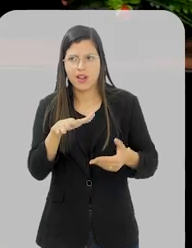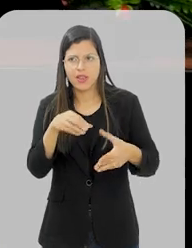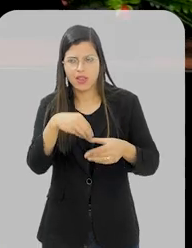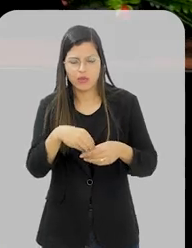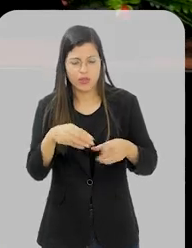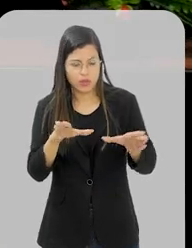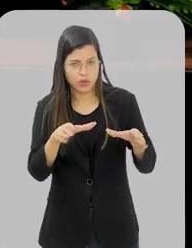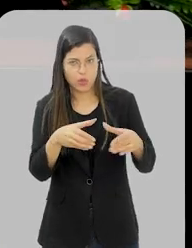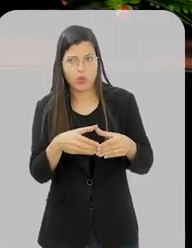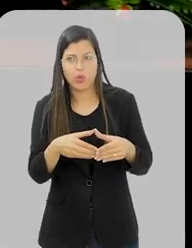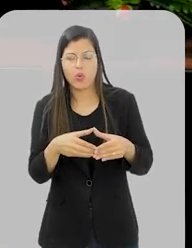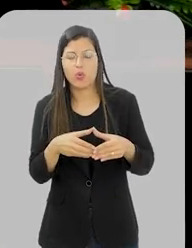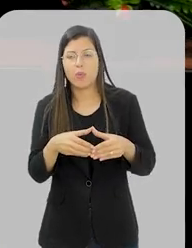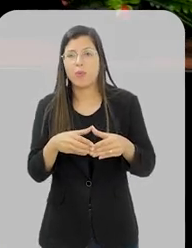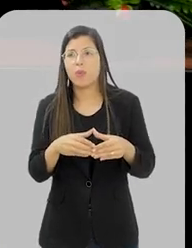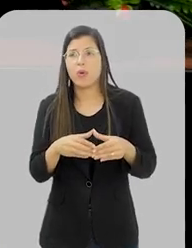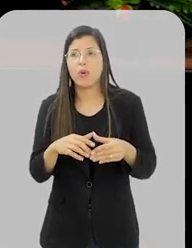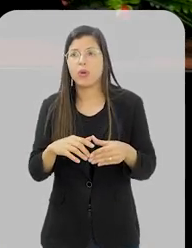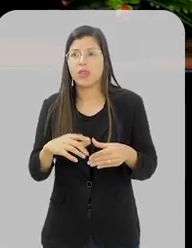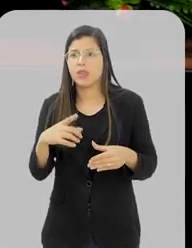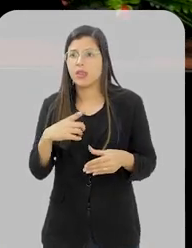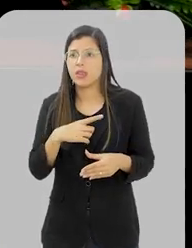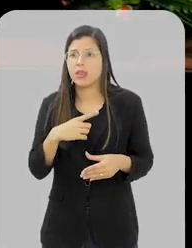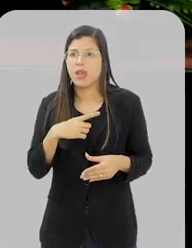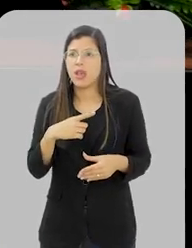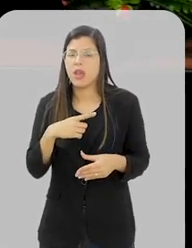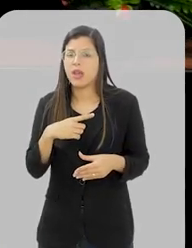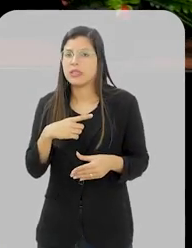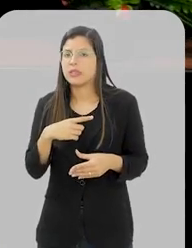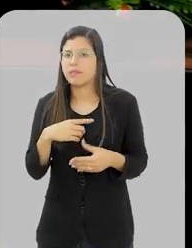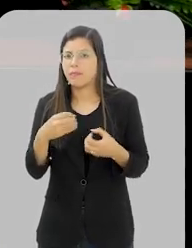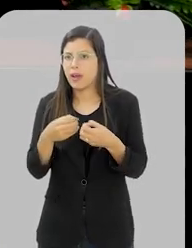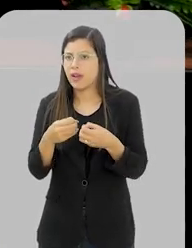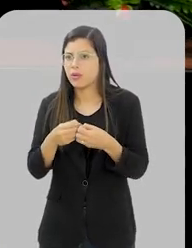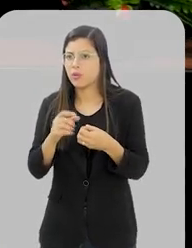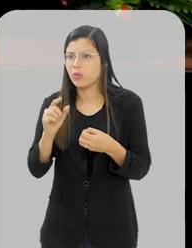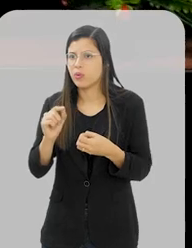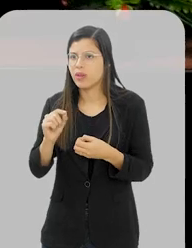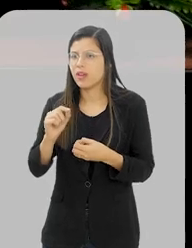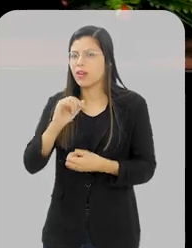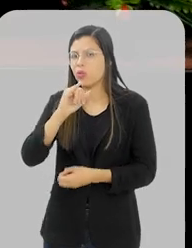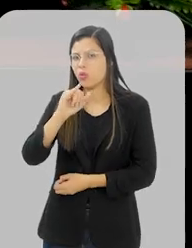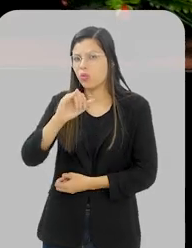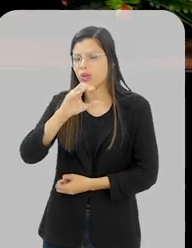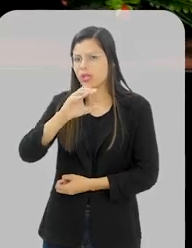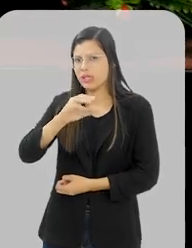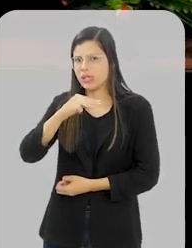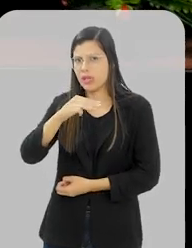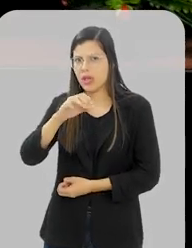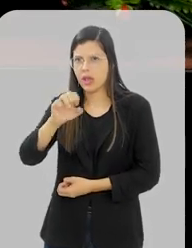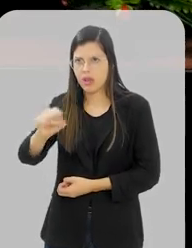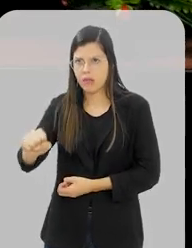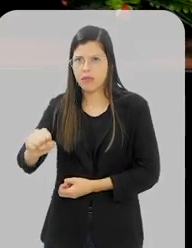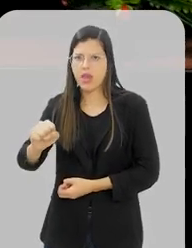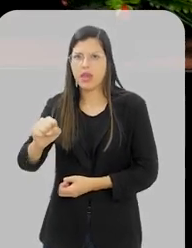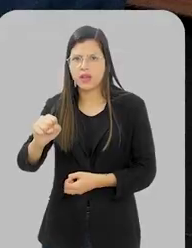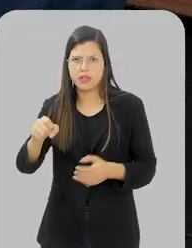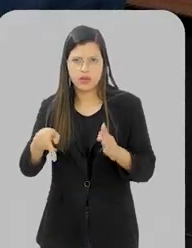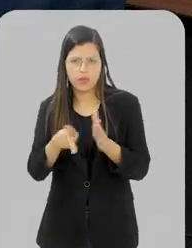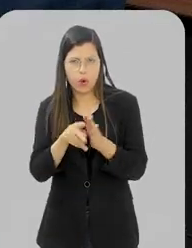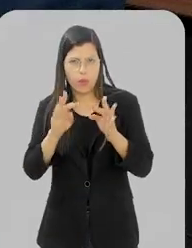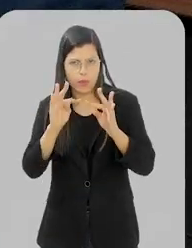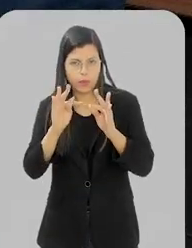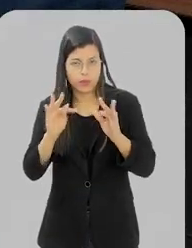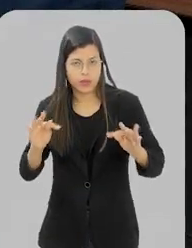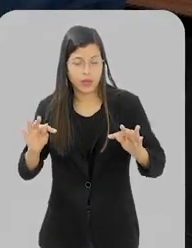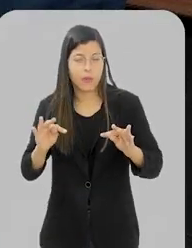dentro desse grupo nós tratamos muito muito eh de perto a questão da isenção do ICMS para os